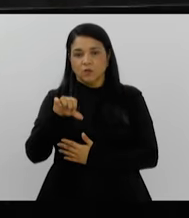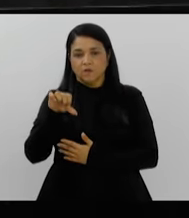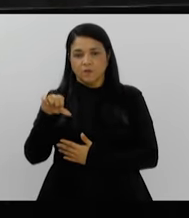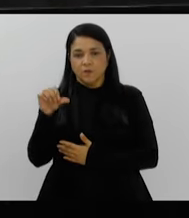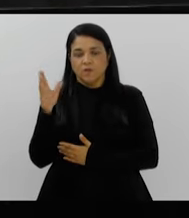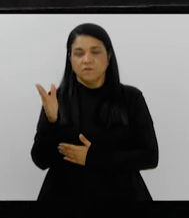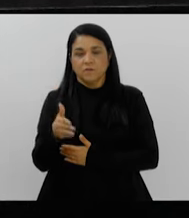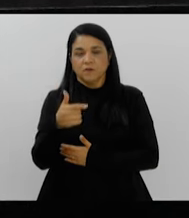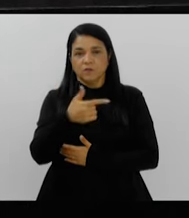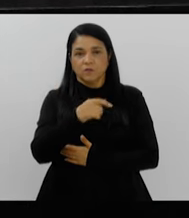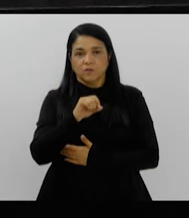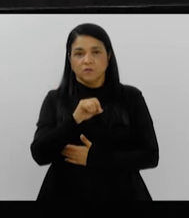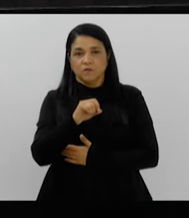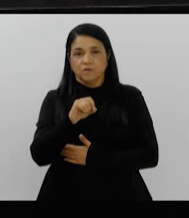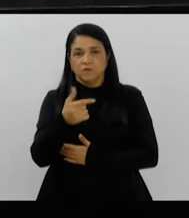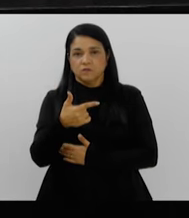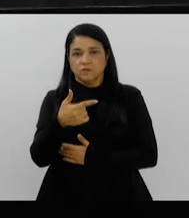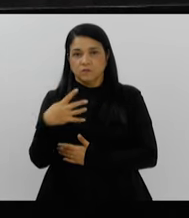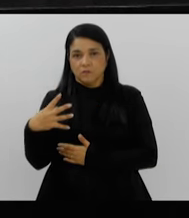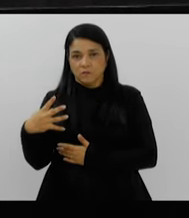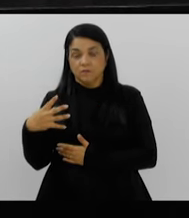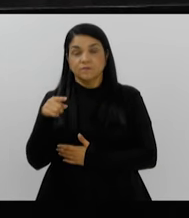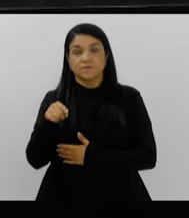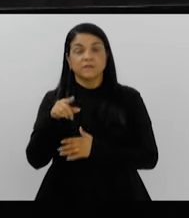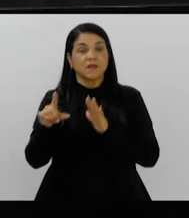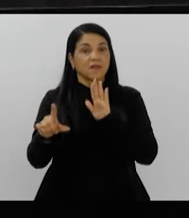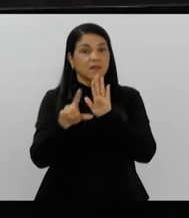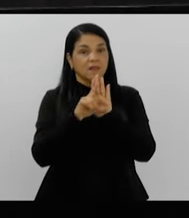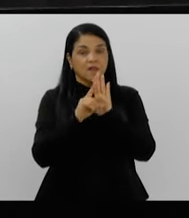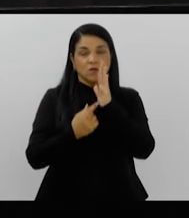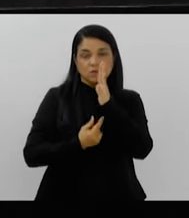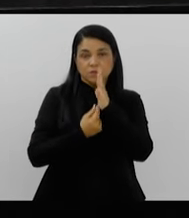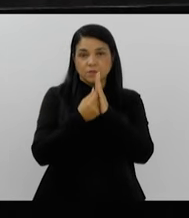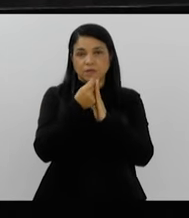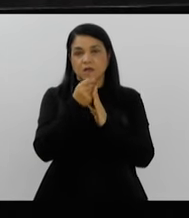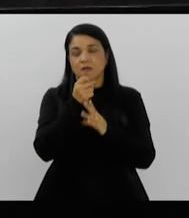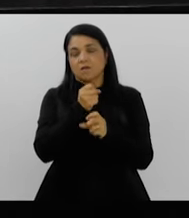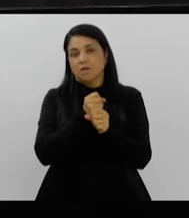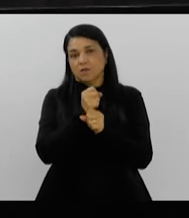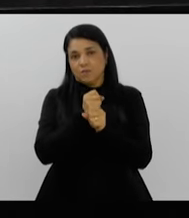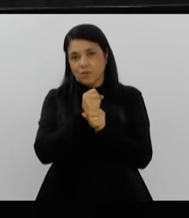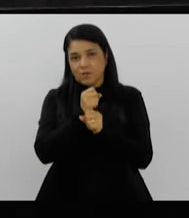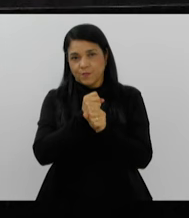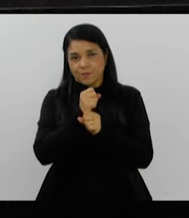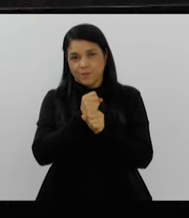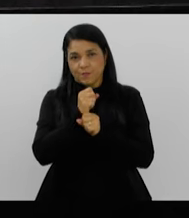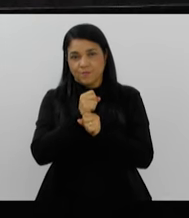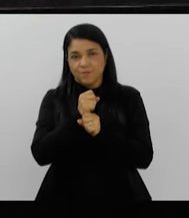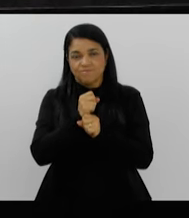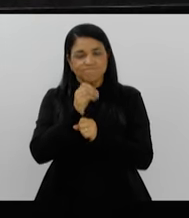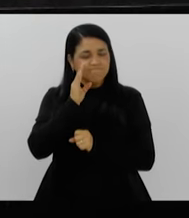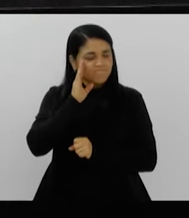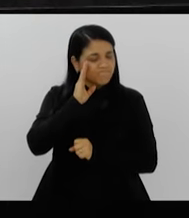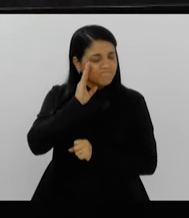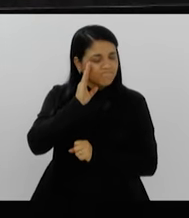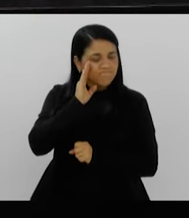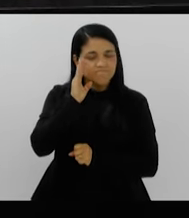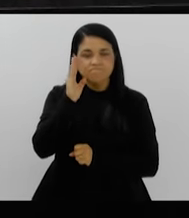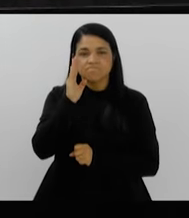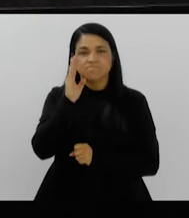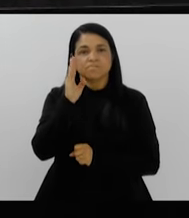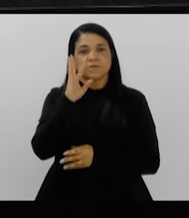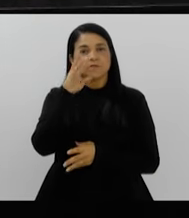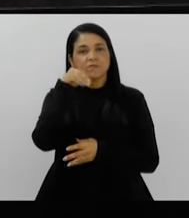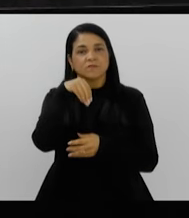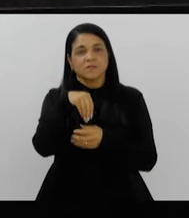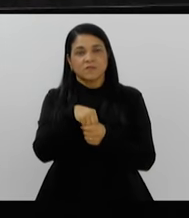de 2024, que fala da lei orçamentária anual, uma das peças fundamentais